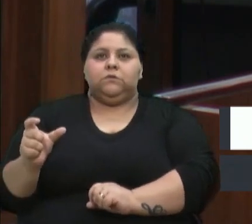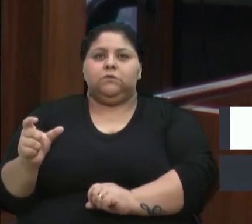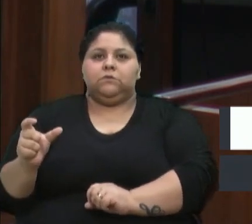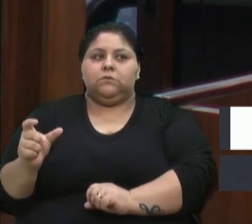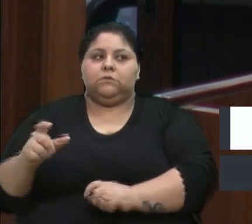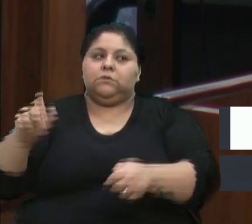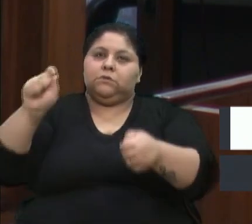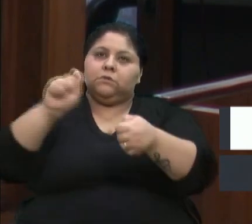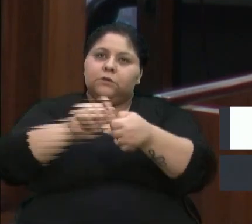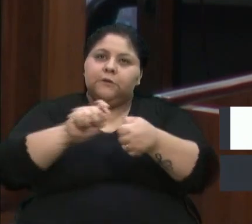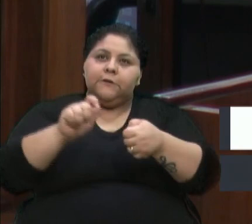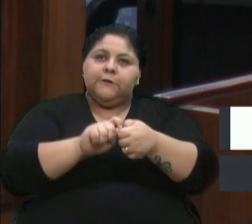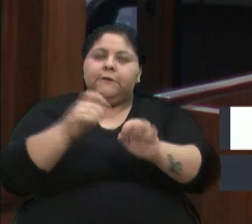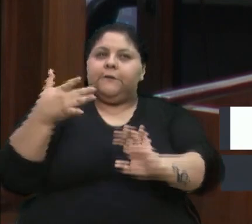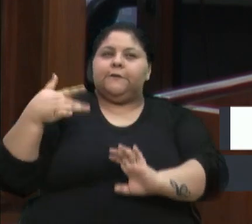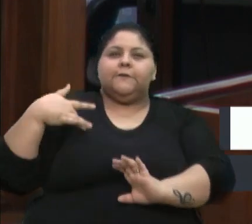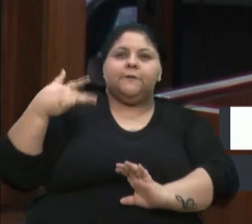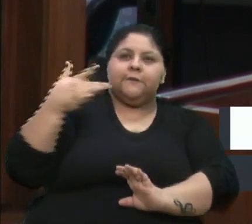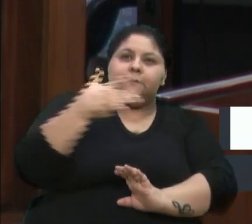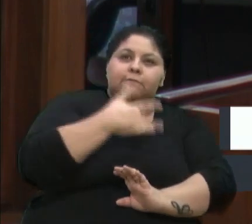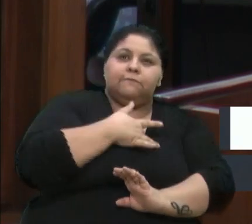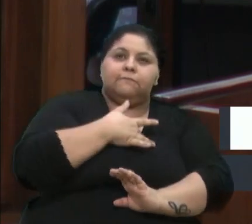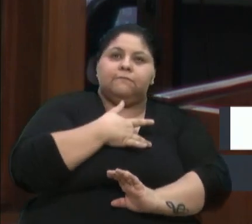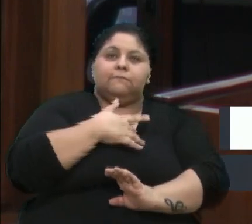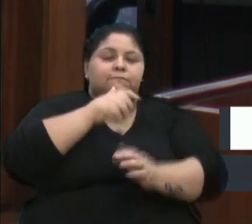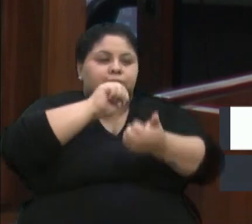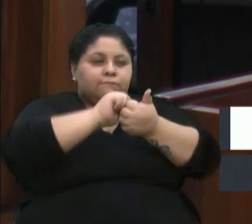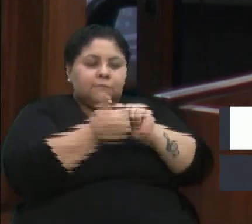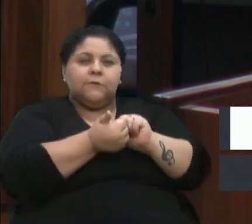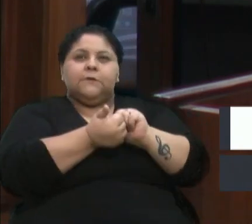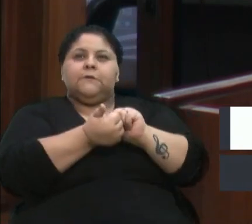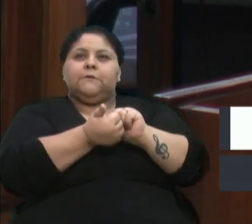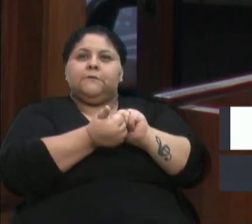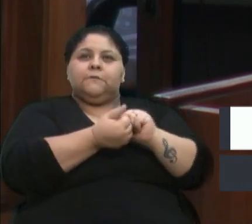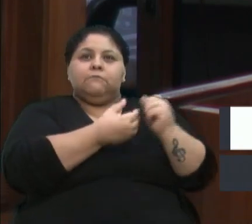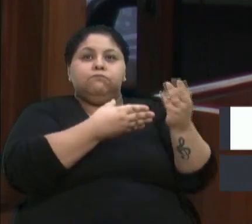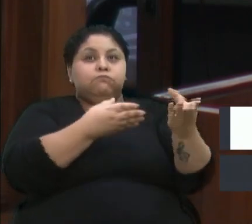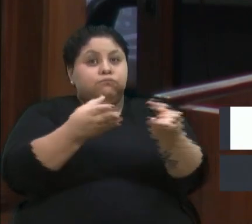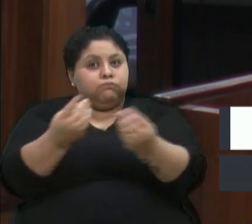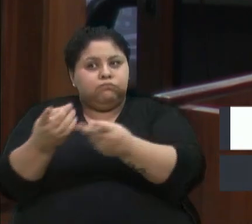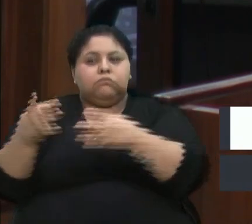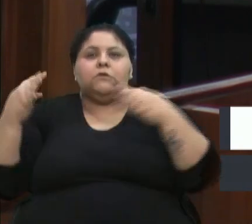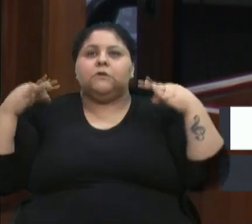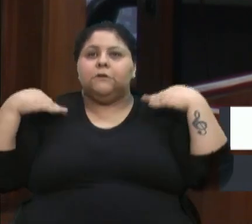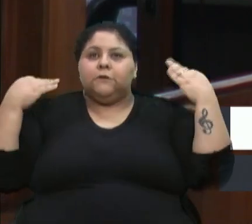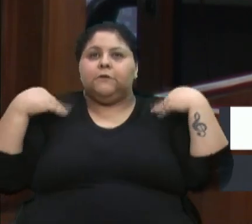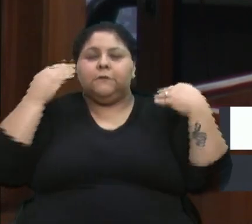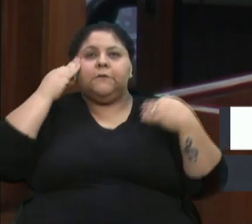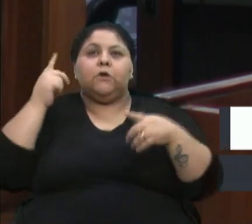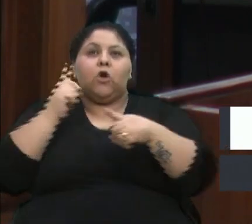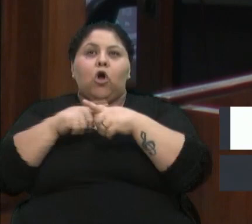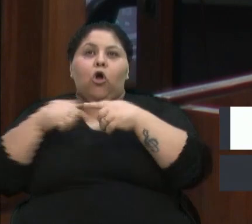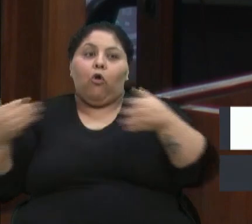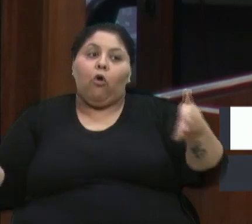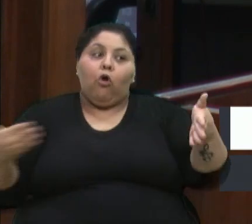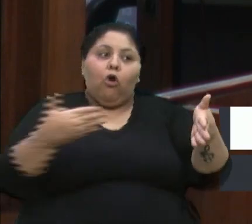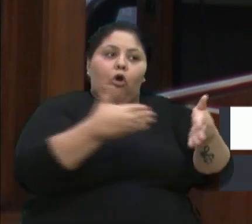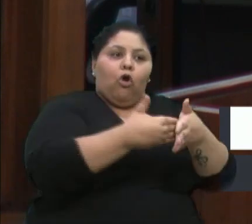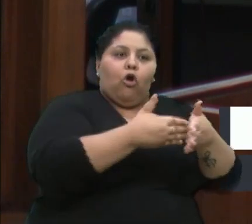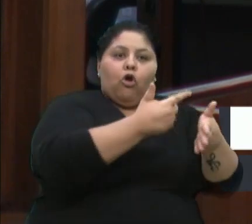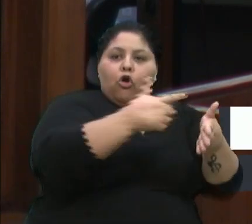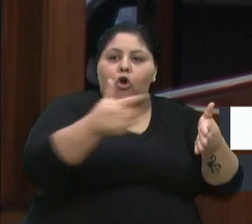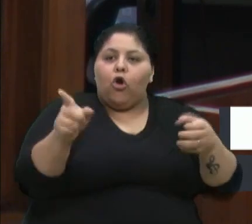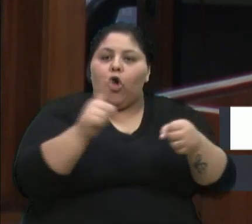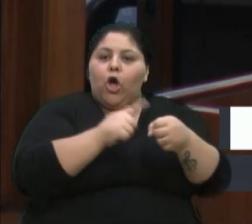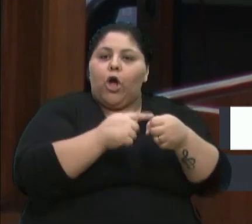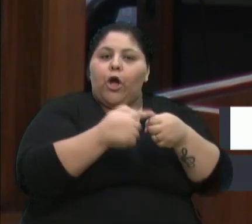fazendo a questão da saúde, a questão do esporte, e é muito a questão do turismo, porque vieram muitos atletas de outras cidades